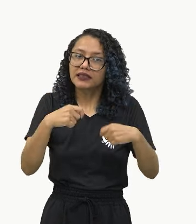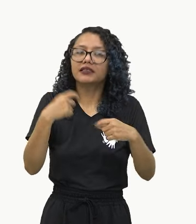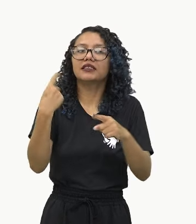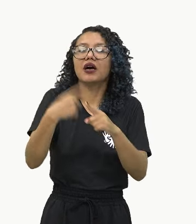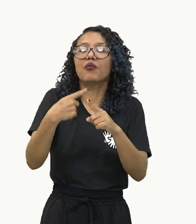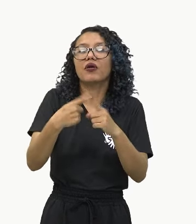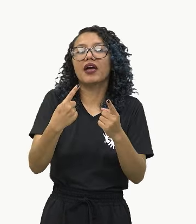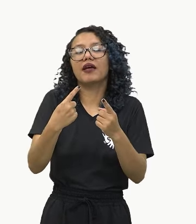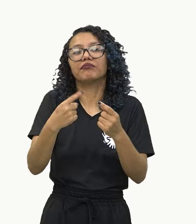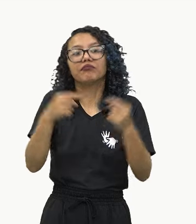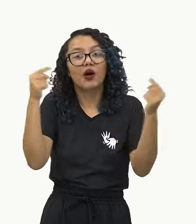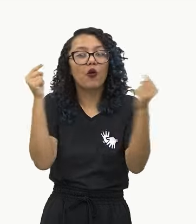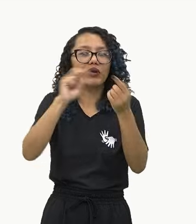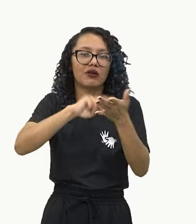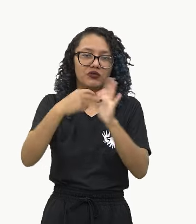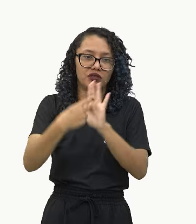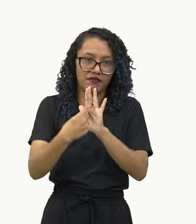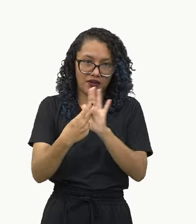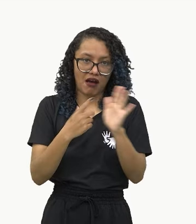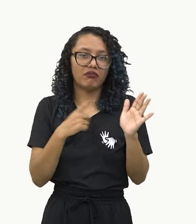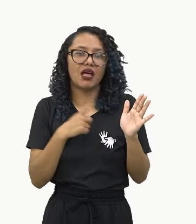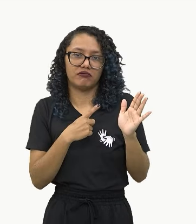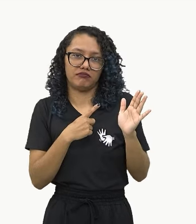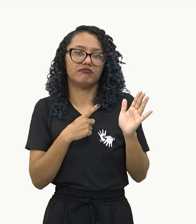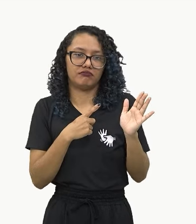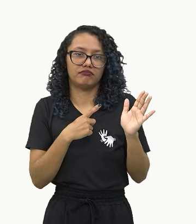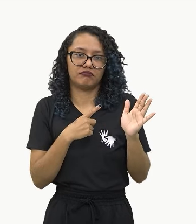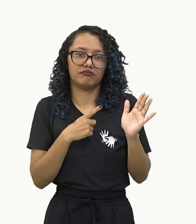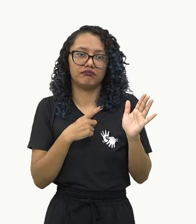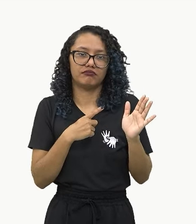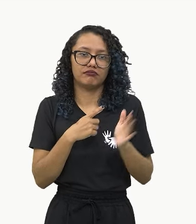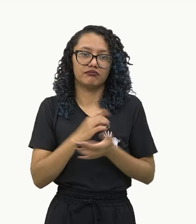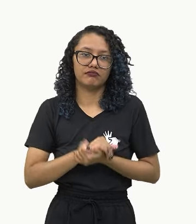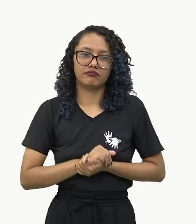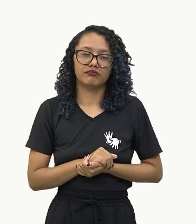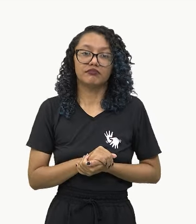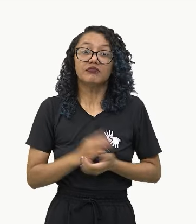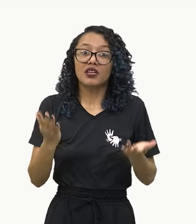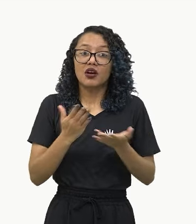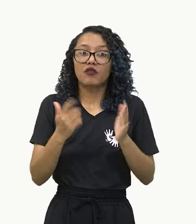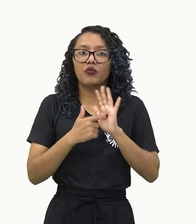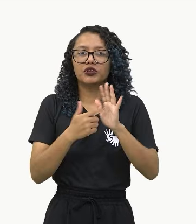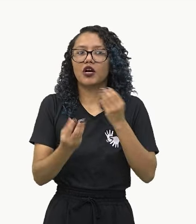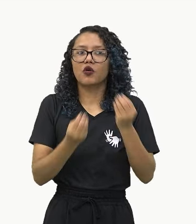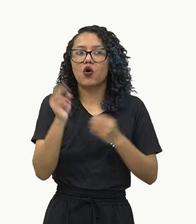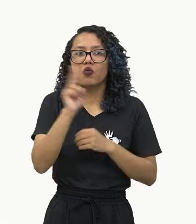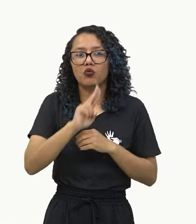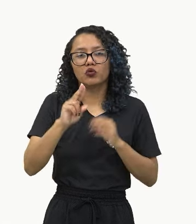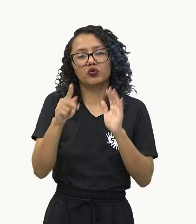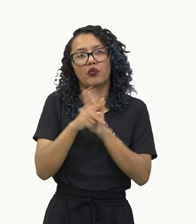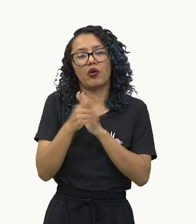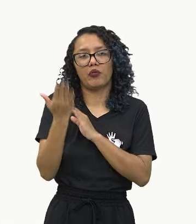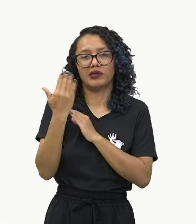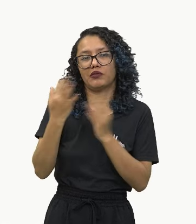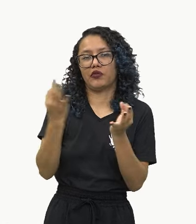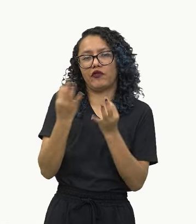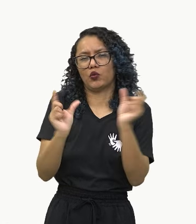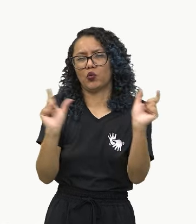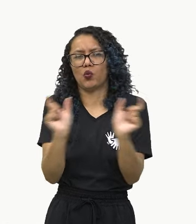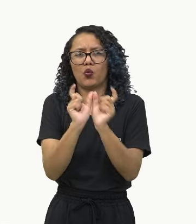uso específico. Então, vamos ver alguns usos do pretérito perfeito composto. Então,